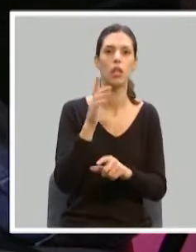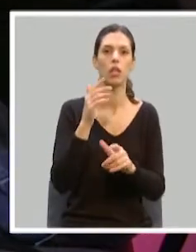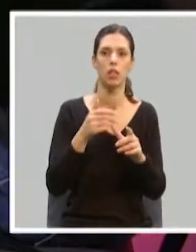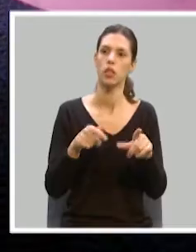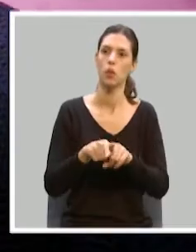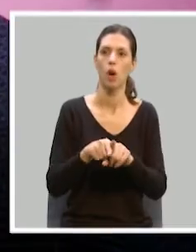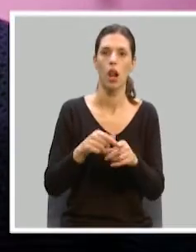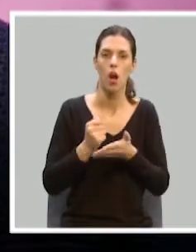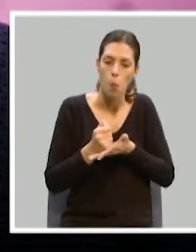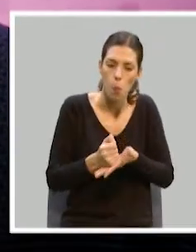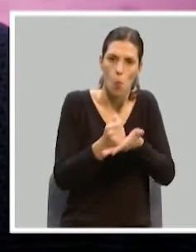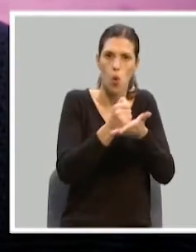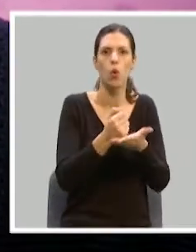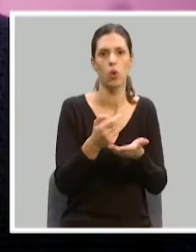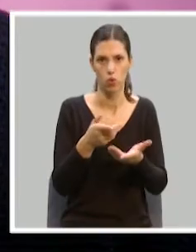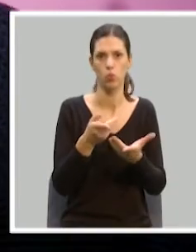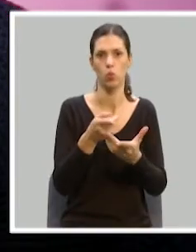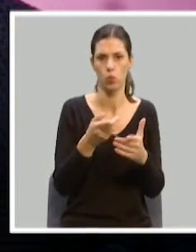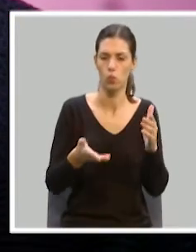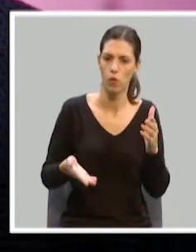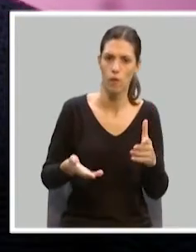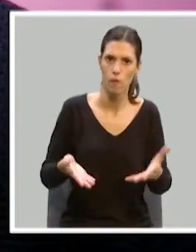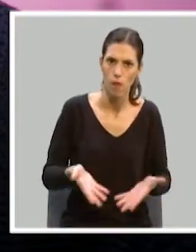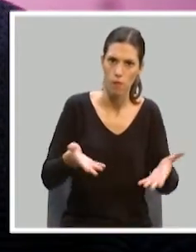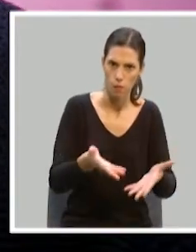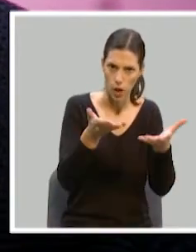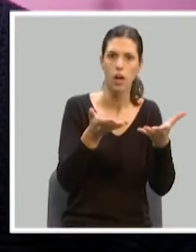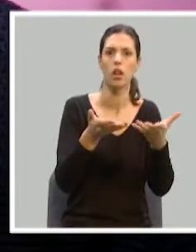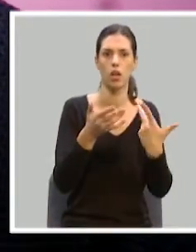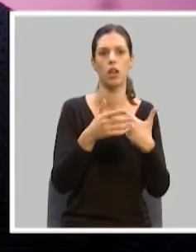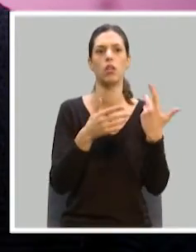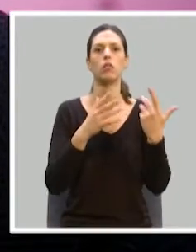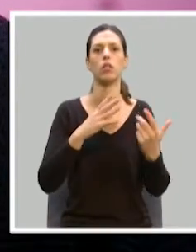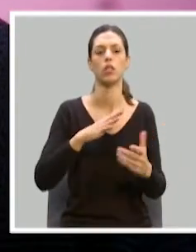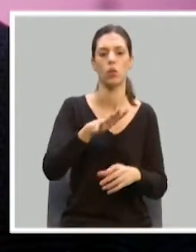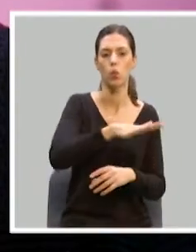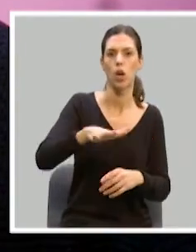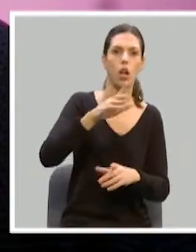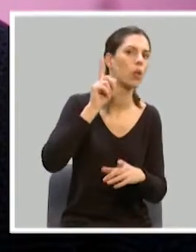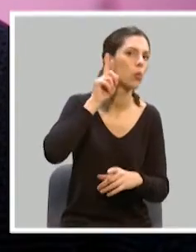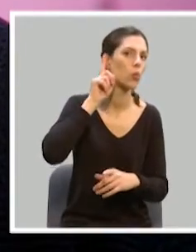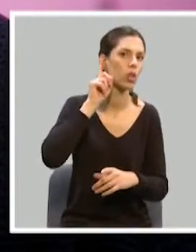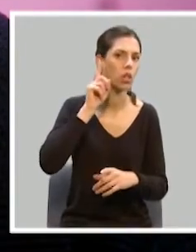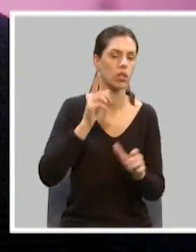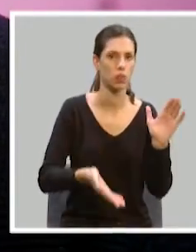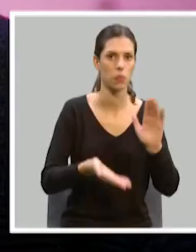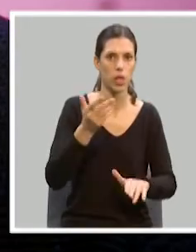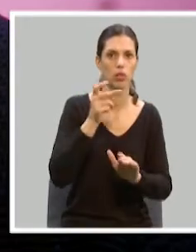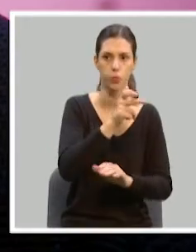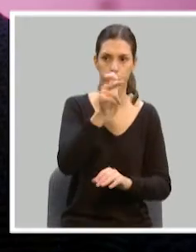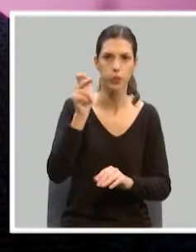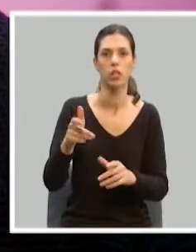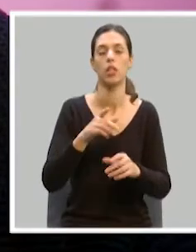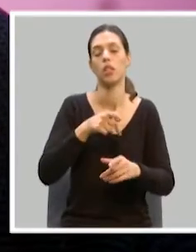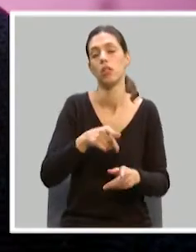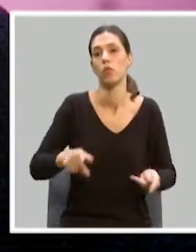esse busto de conseguir estar nos sítios mais importantes mas claro que